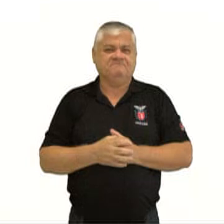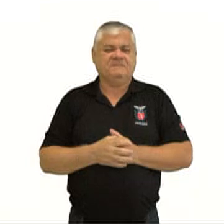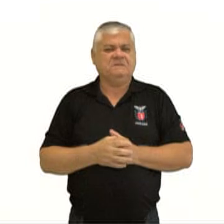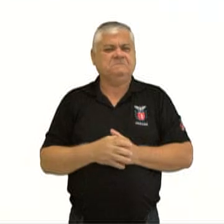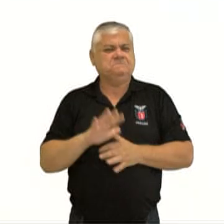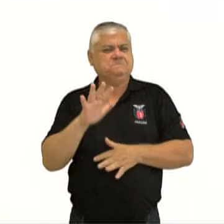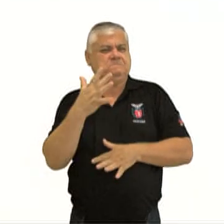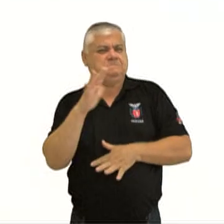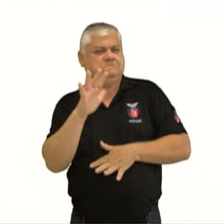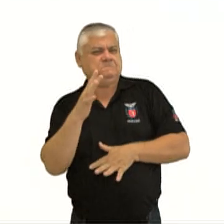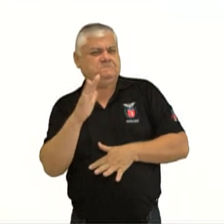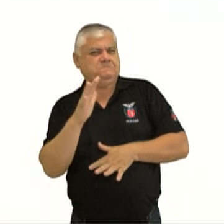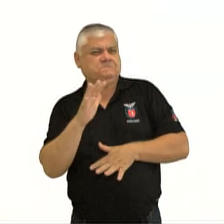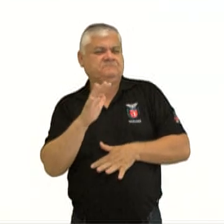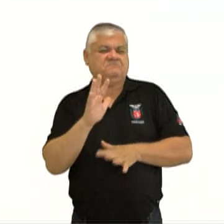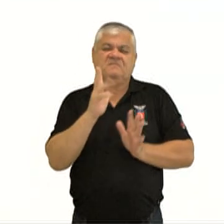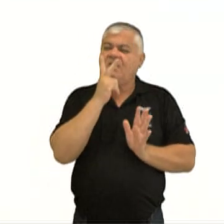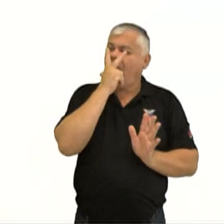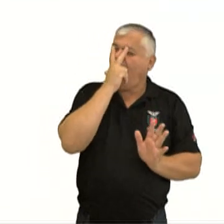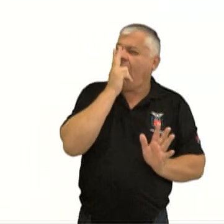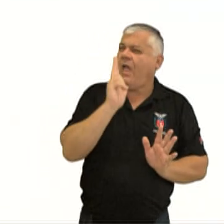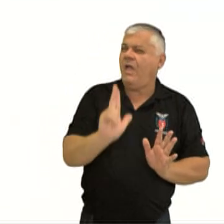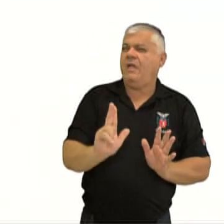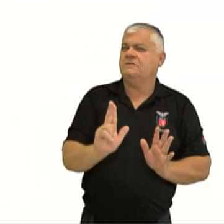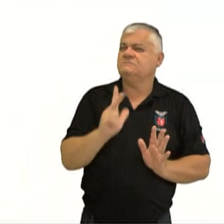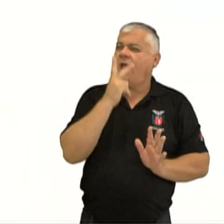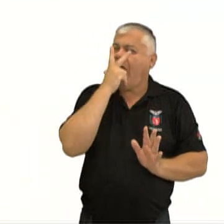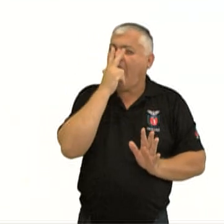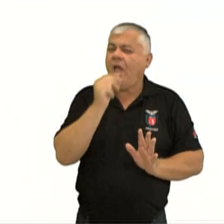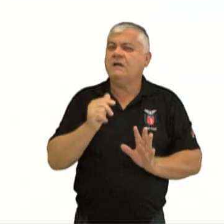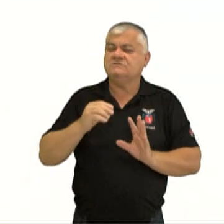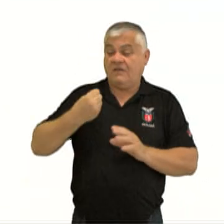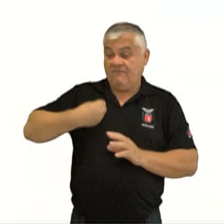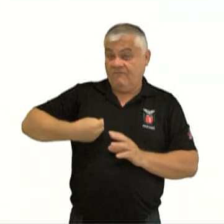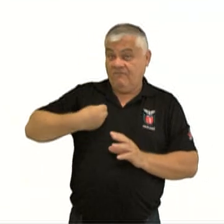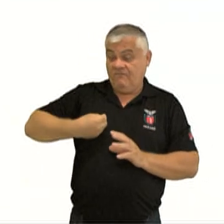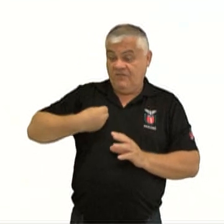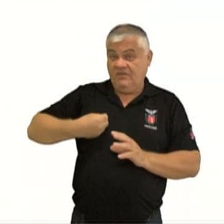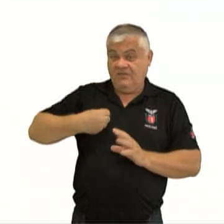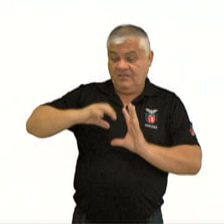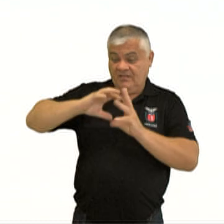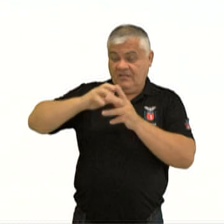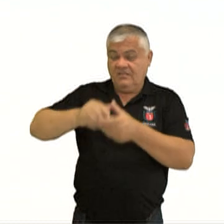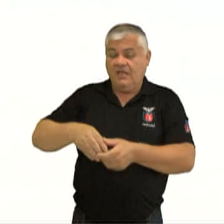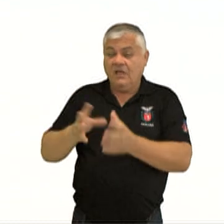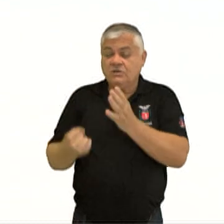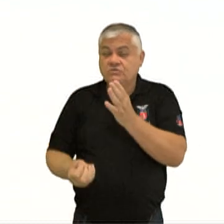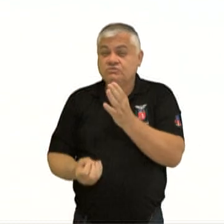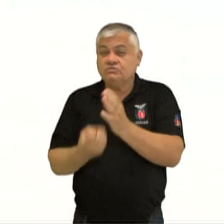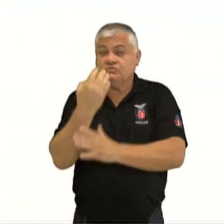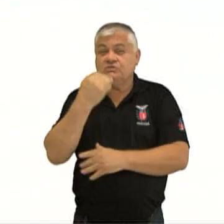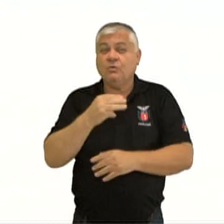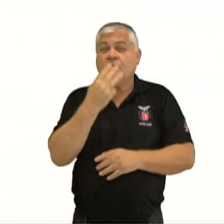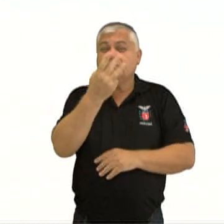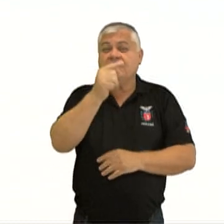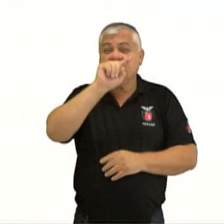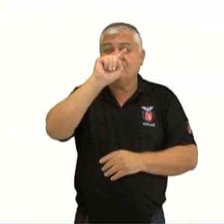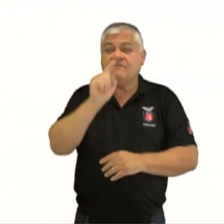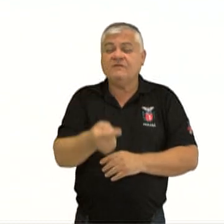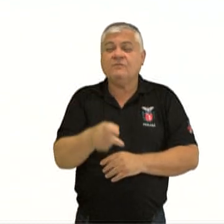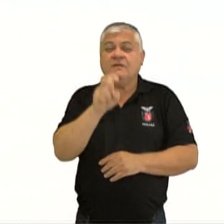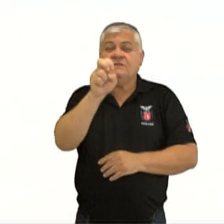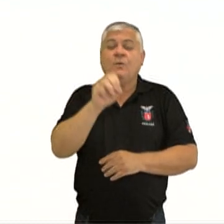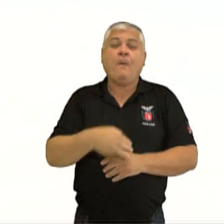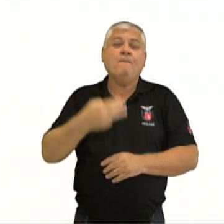na Terra originou-se há cerca de 3,5 bilhões de anos, com estruturas que